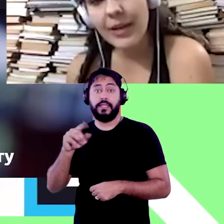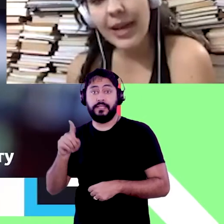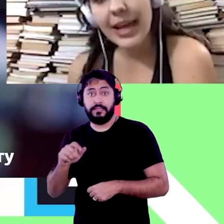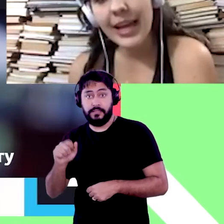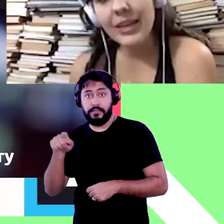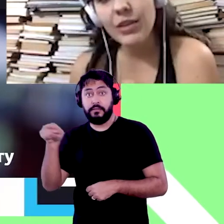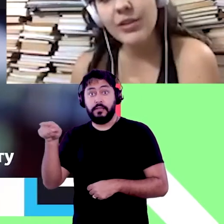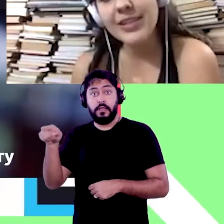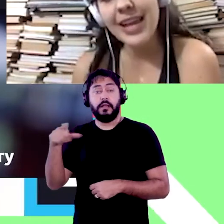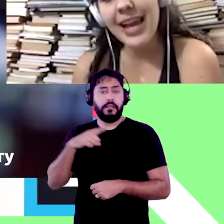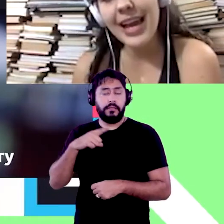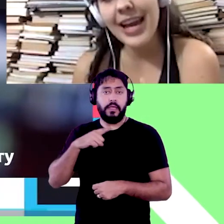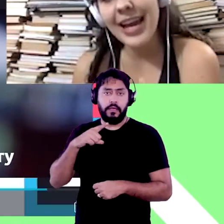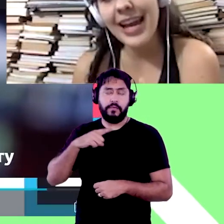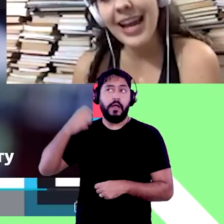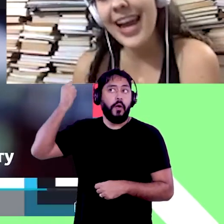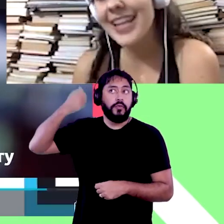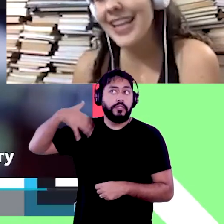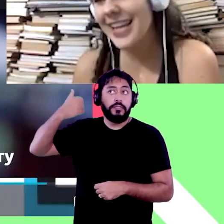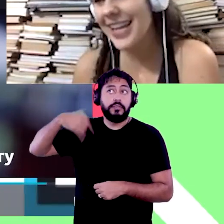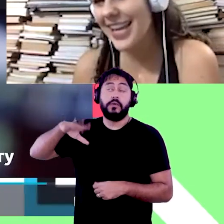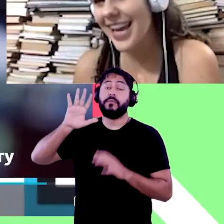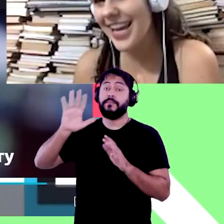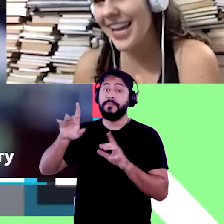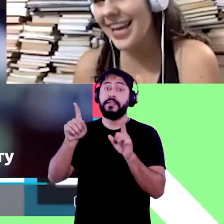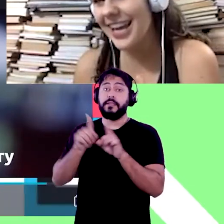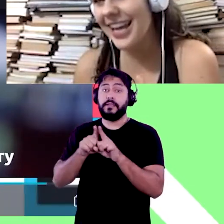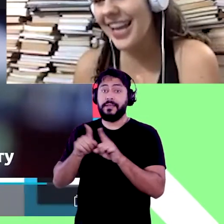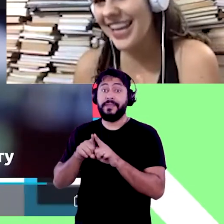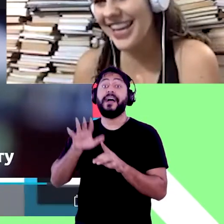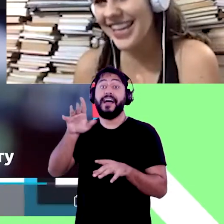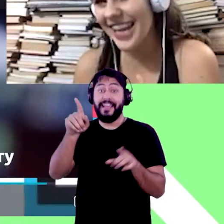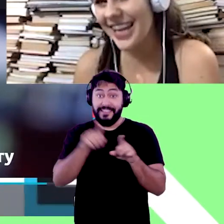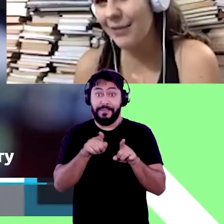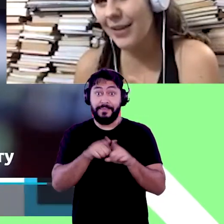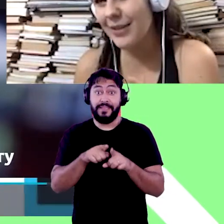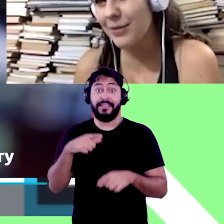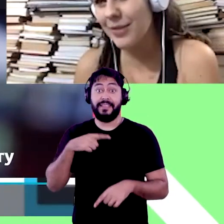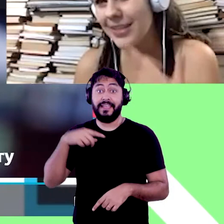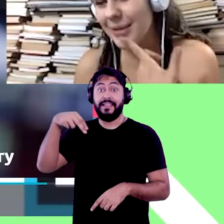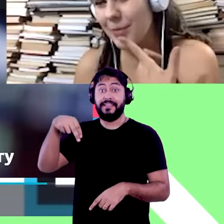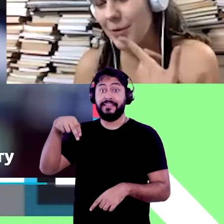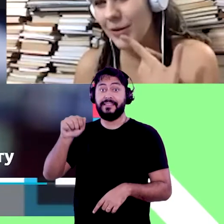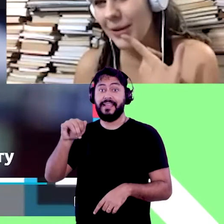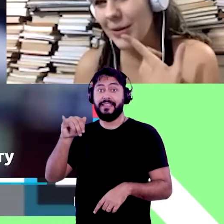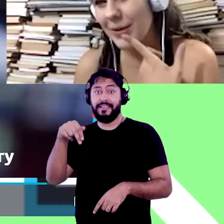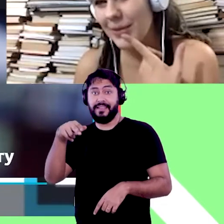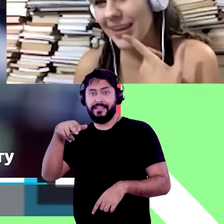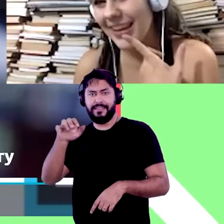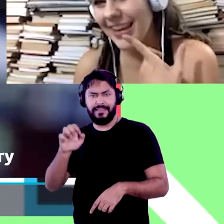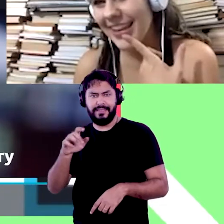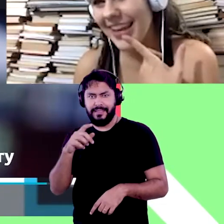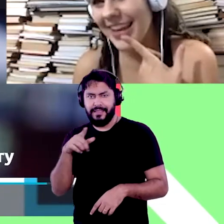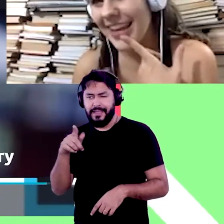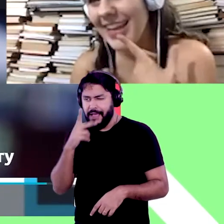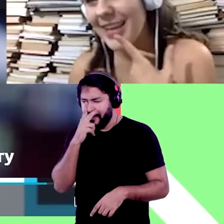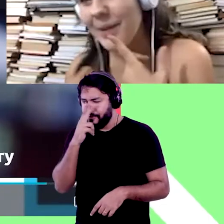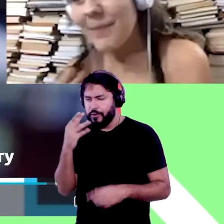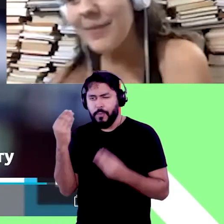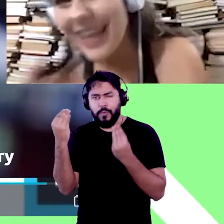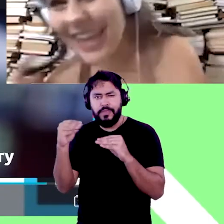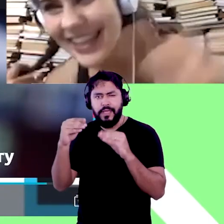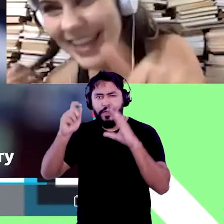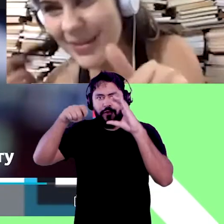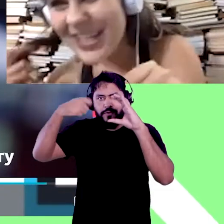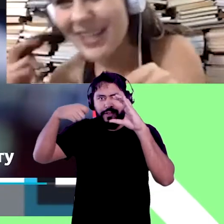audiodescrição, ela trouxe tem a Nayane, né, que fez, não sei se eu coloquei um clipe que tem a Nay aí,